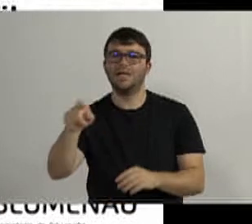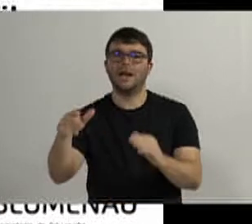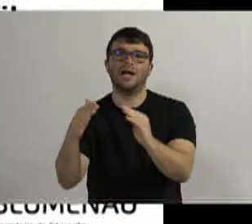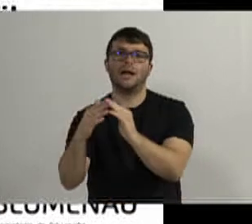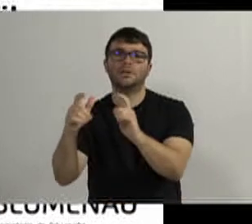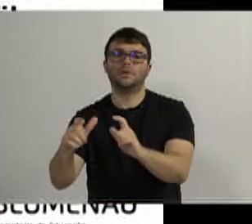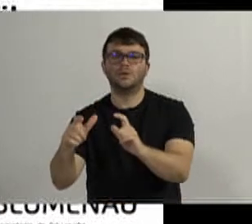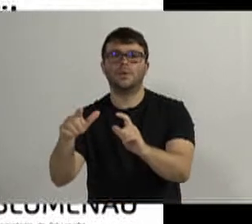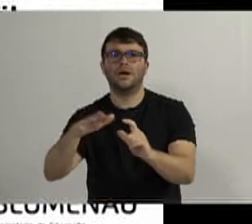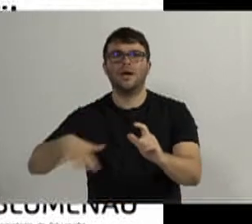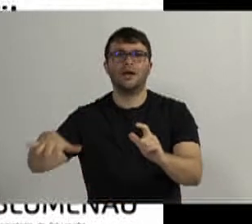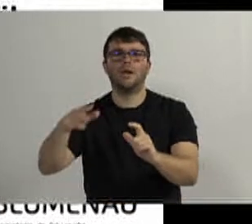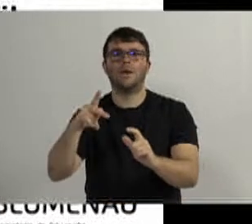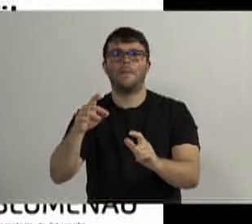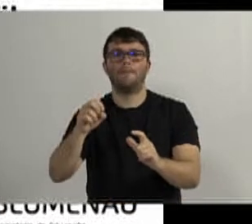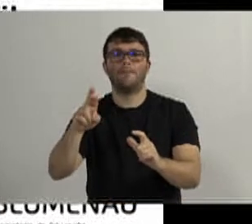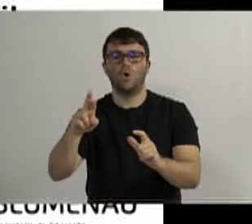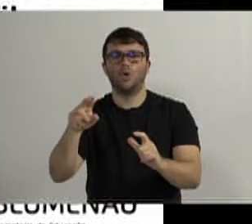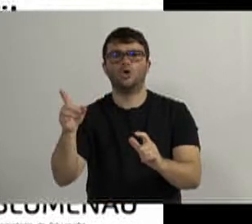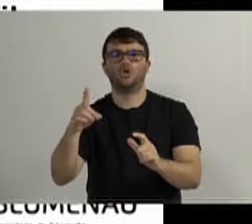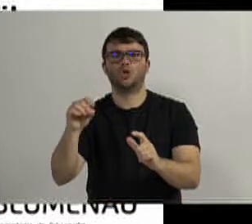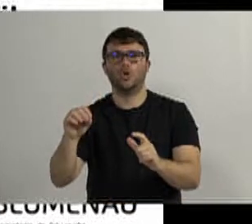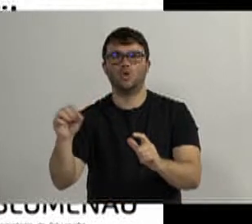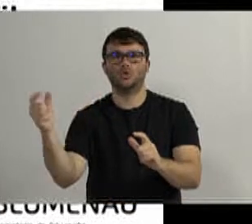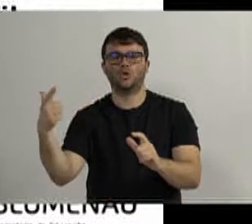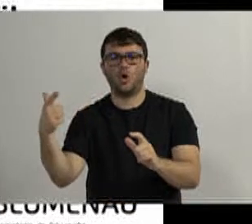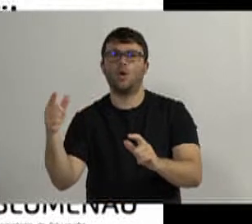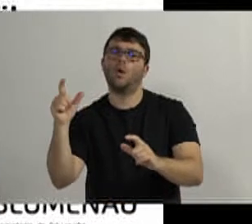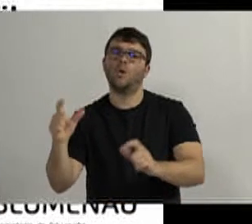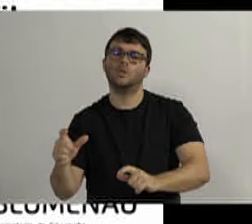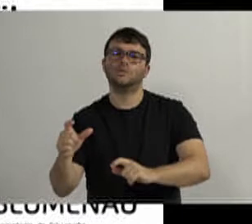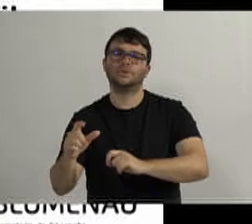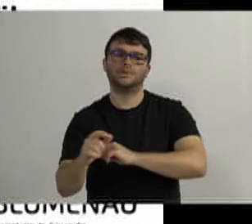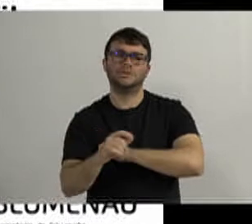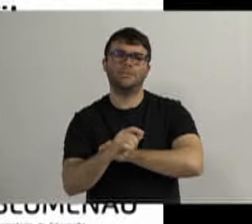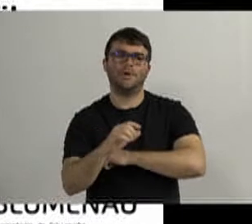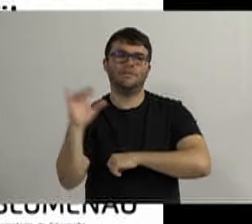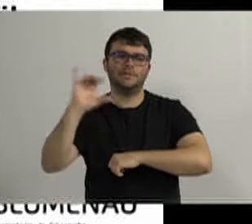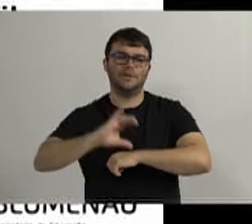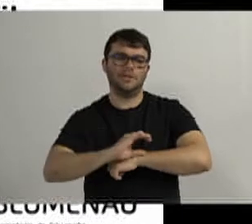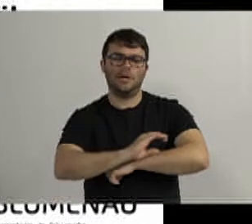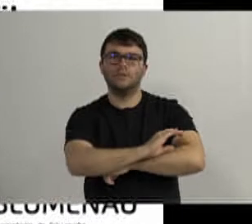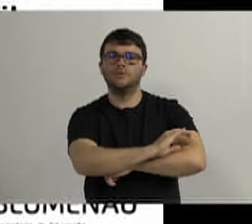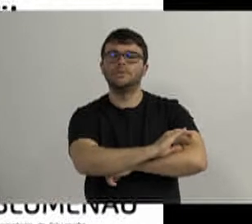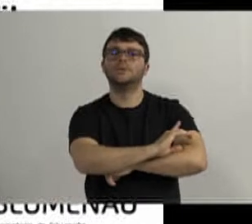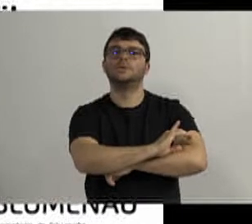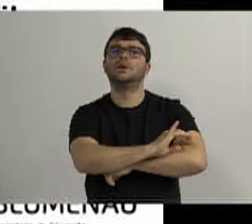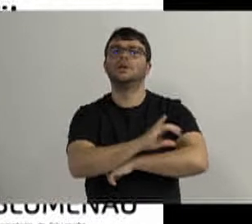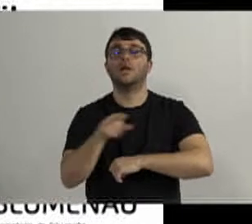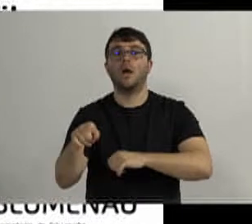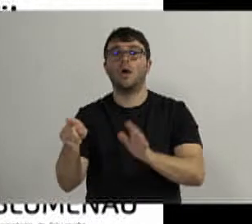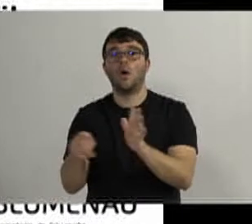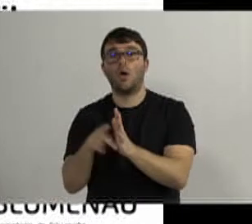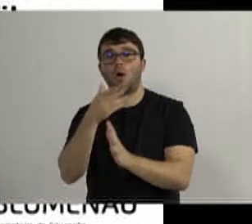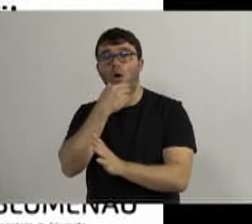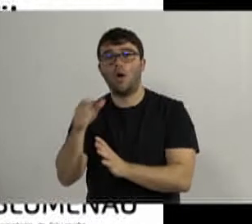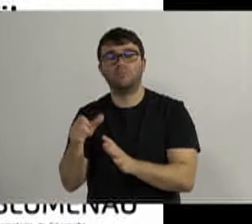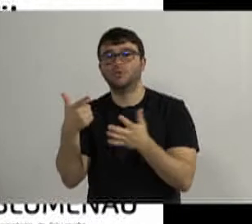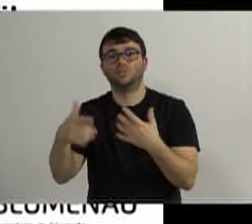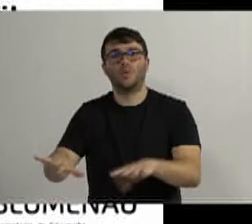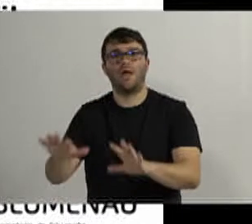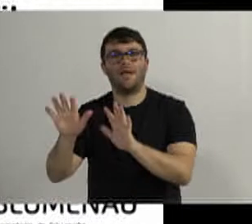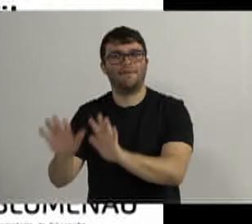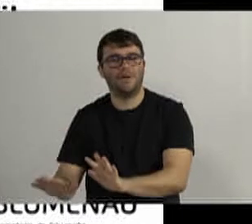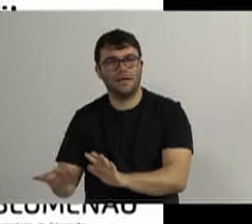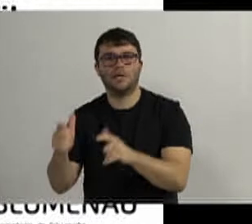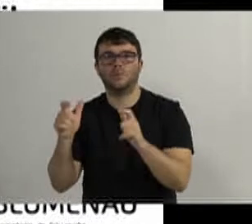loteamento Por do Sol né Itoupava Central é que nós tínhamos dificuldade com o proprietário é ele não tinha mais interesse em manter mas também